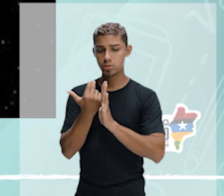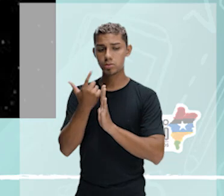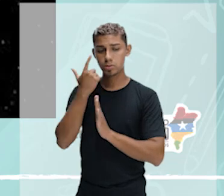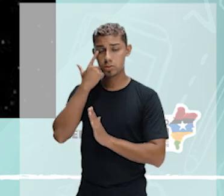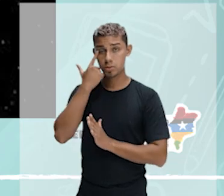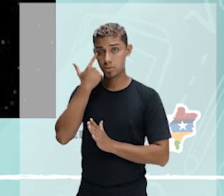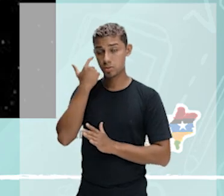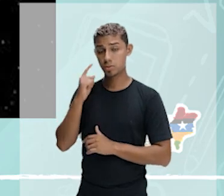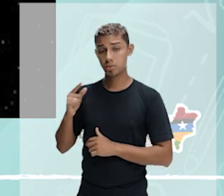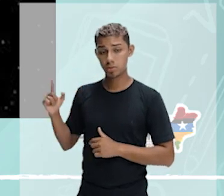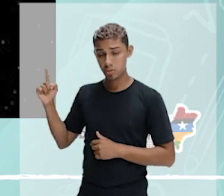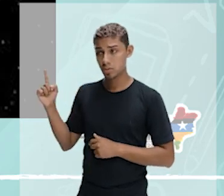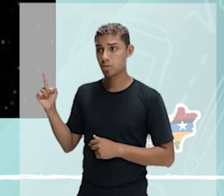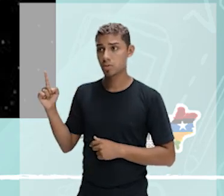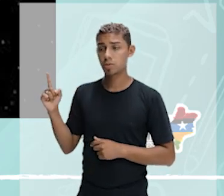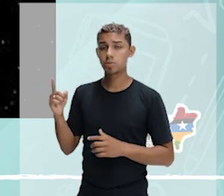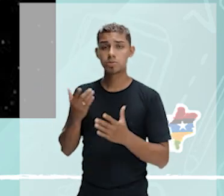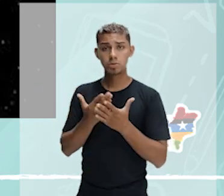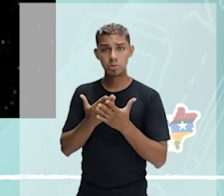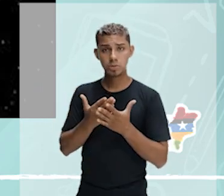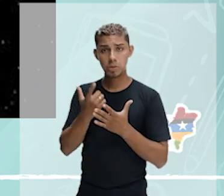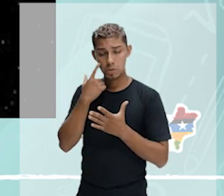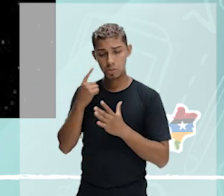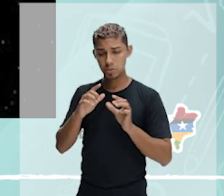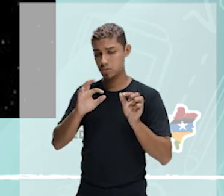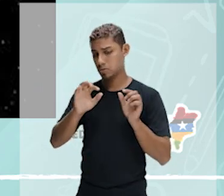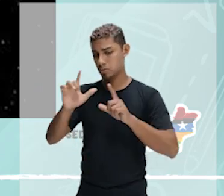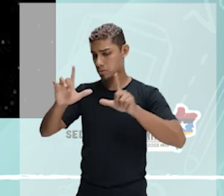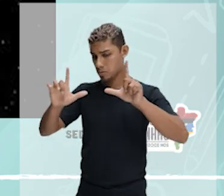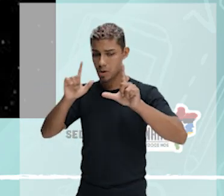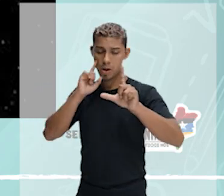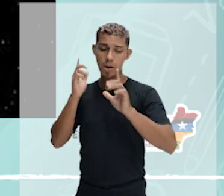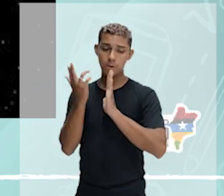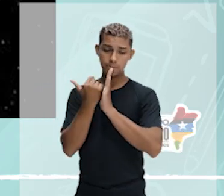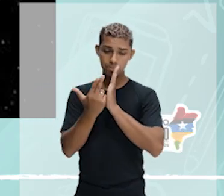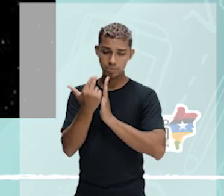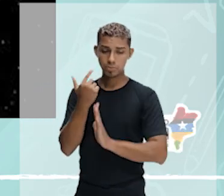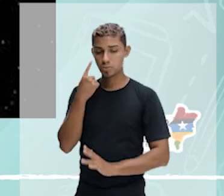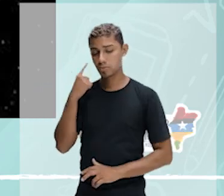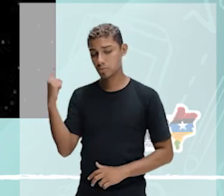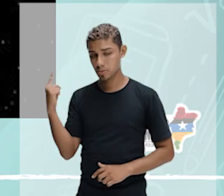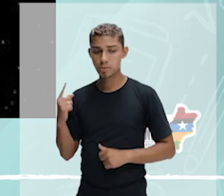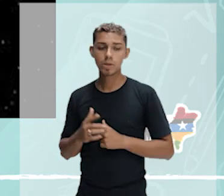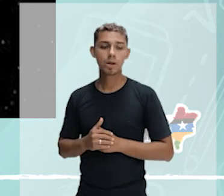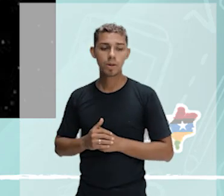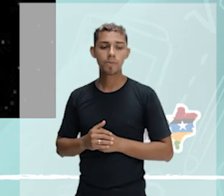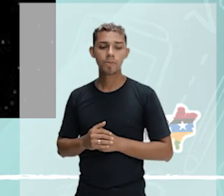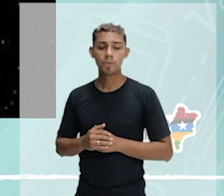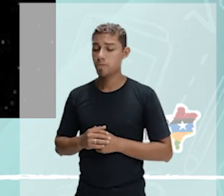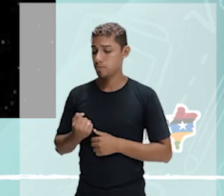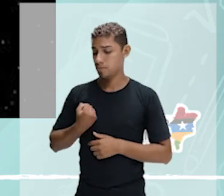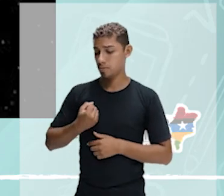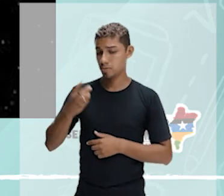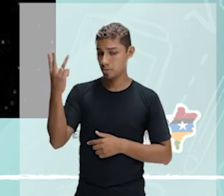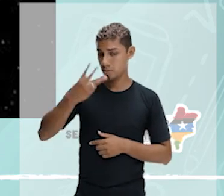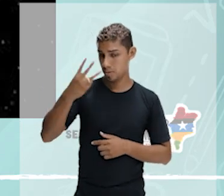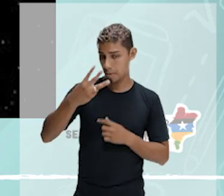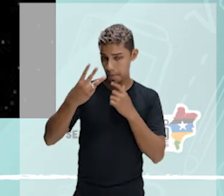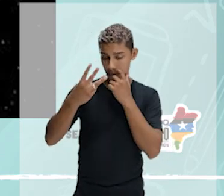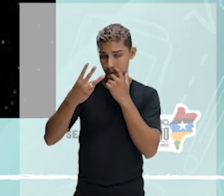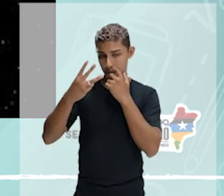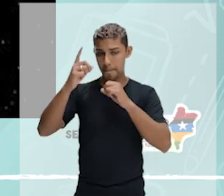para quem assiste ou para quem assistiu o Cavaleiro do Zodíaco, né? Então ela faz parte da constelação de Virgem. Ela é a terceira estrela mais